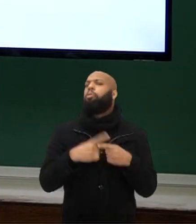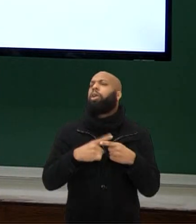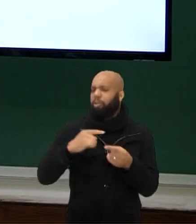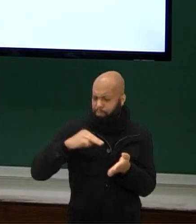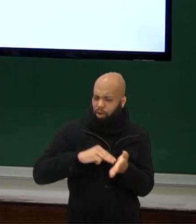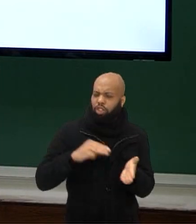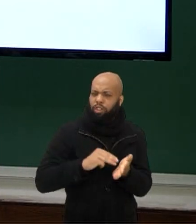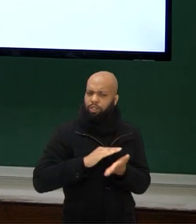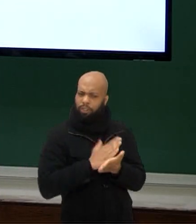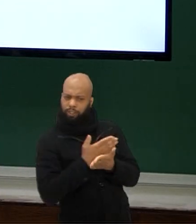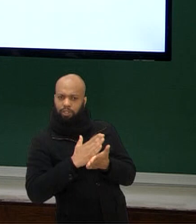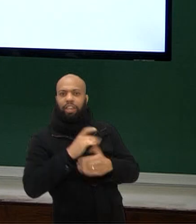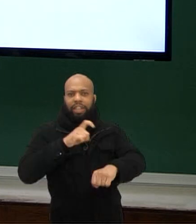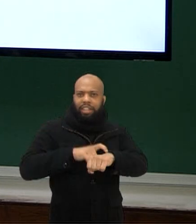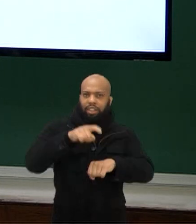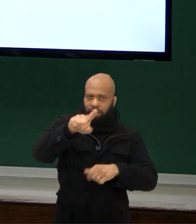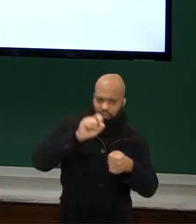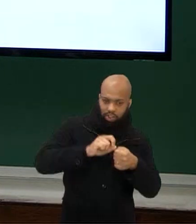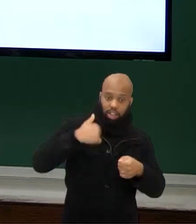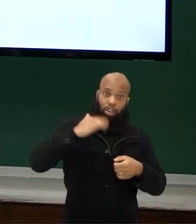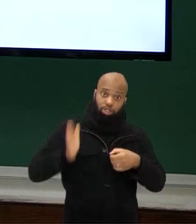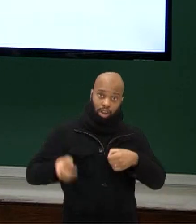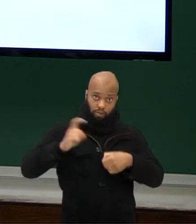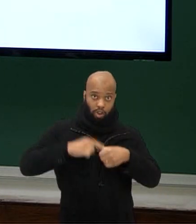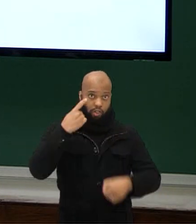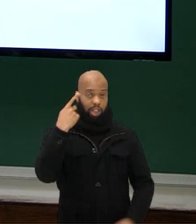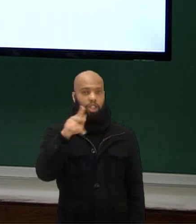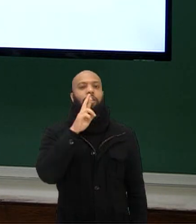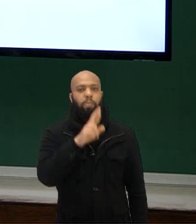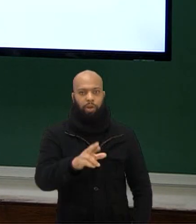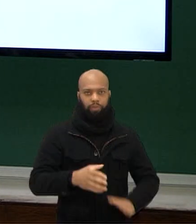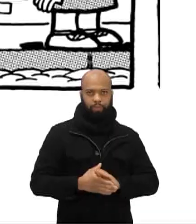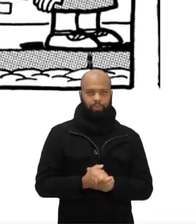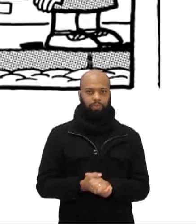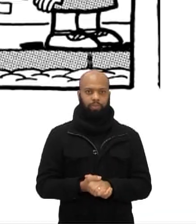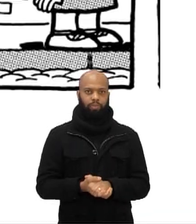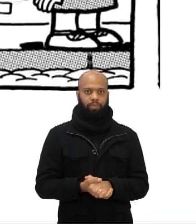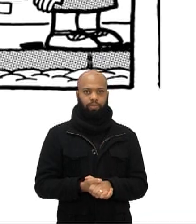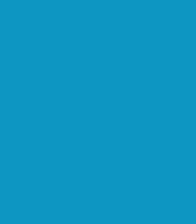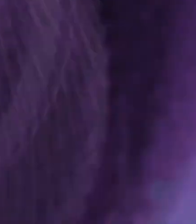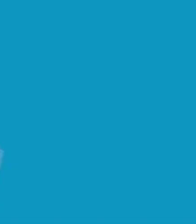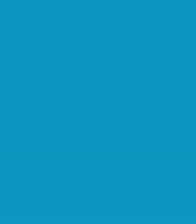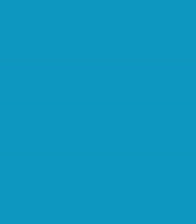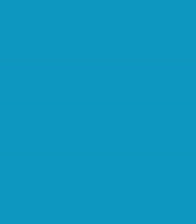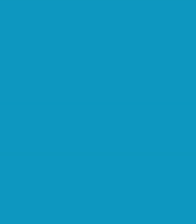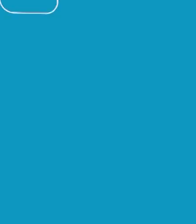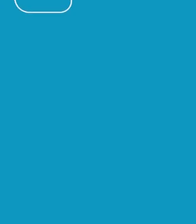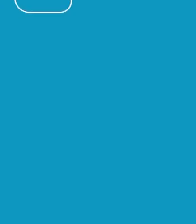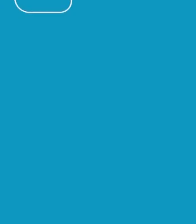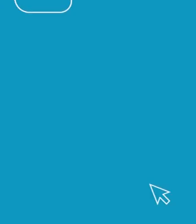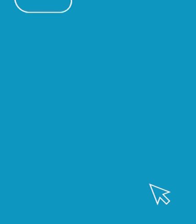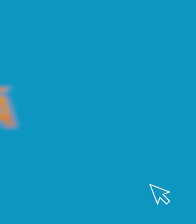que incomodou? Vou dar um tempinho para você responder a essa questão no seu caderno e eu já volto para a gente continuar.